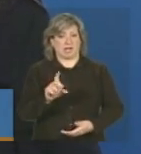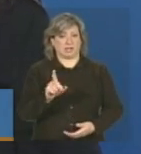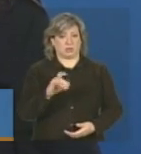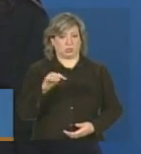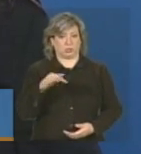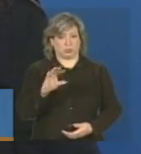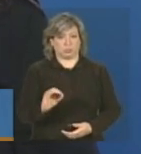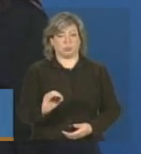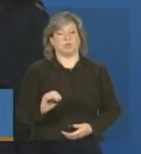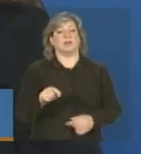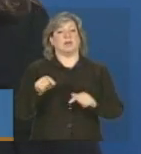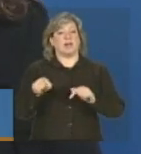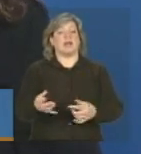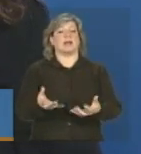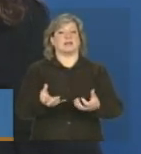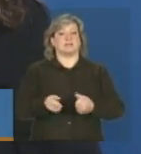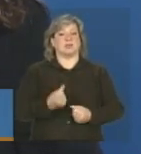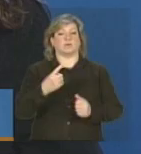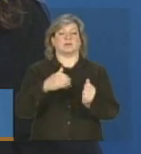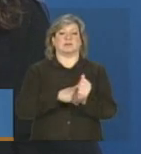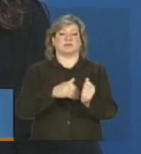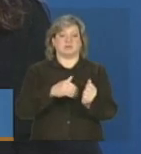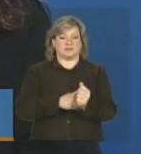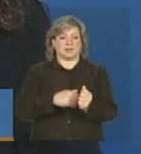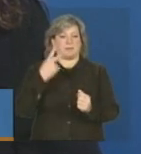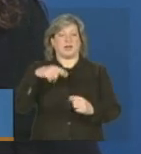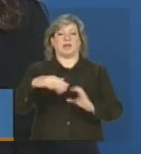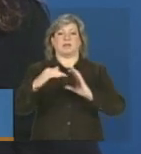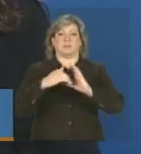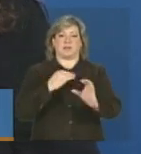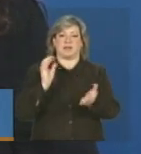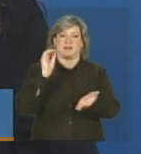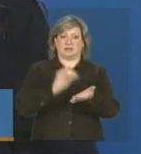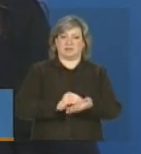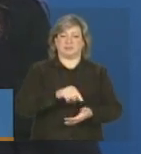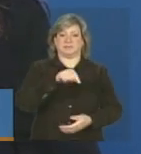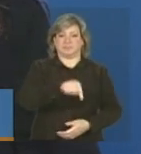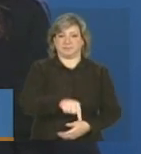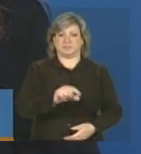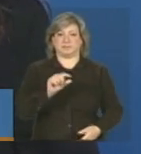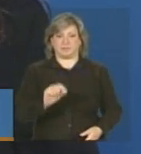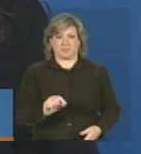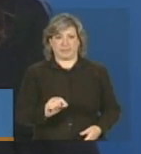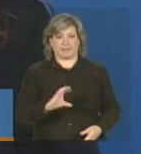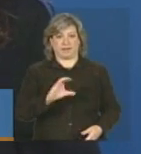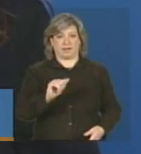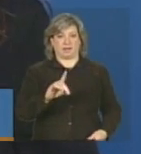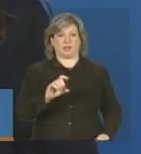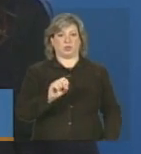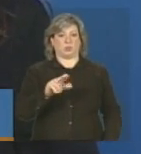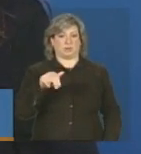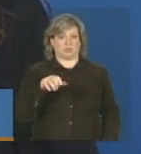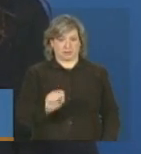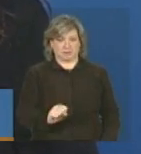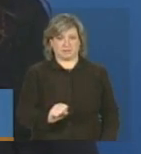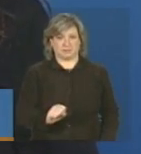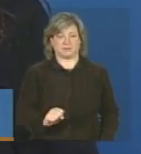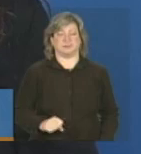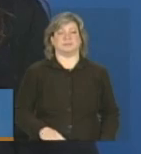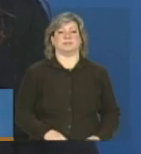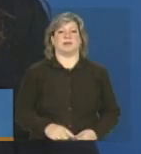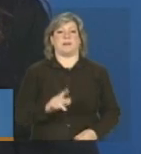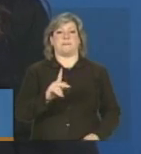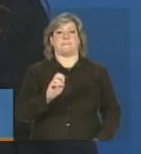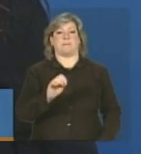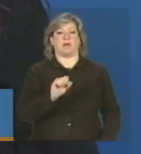ele recebe uma senha pelo e-mail cadastrado lá no CAD SUAS, lá no Cadastro de Pessoa